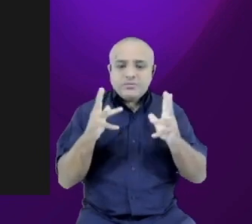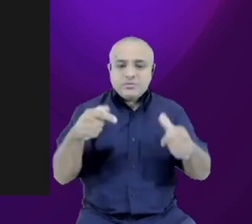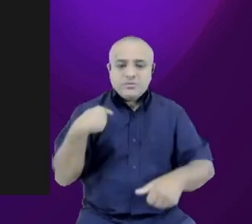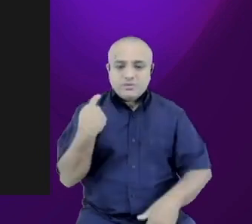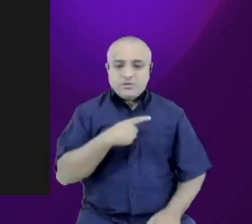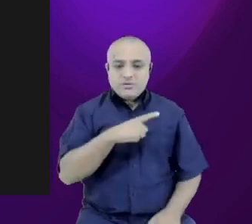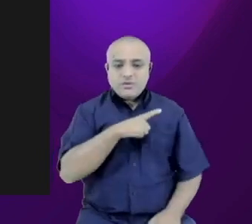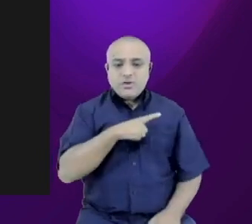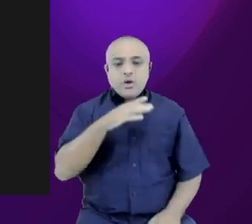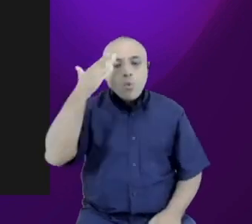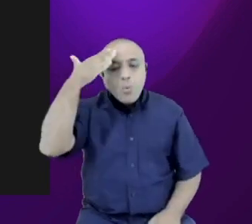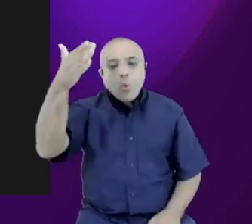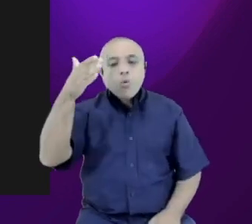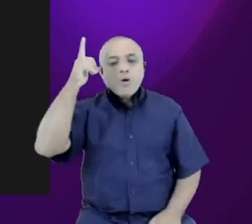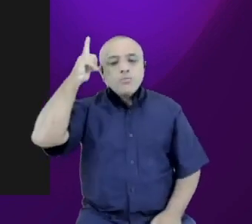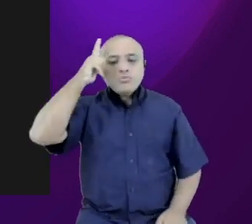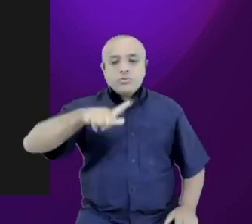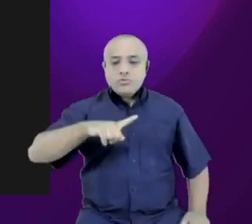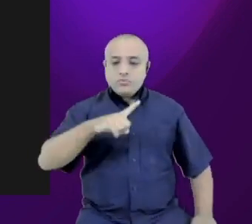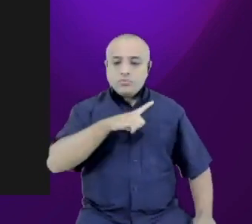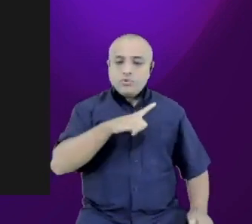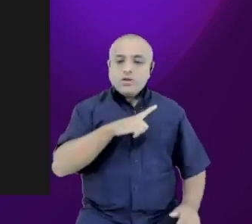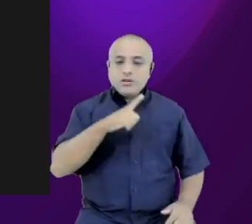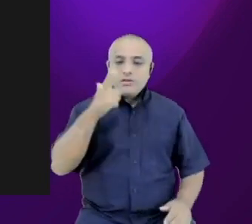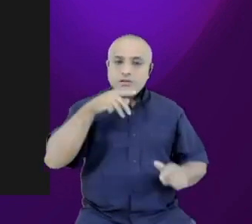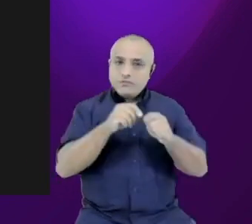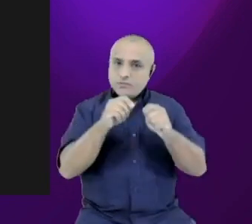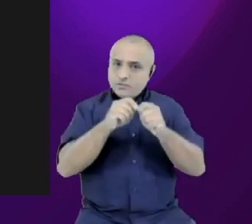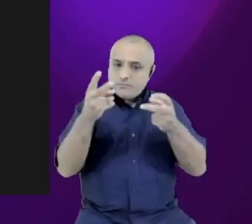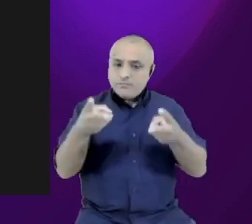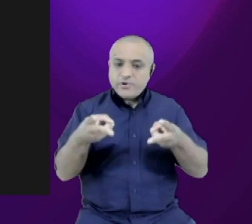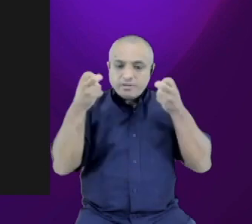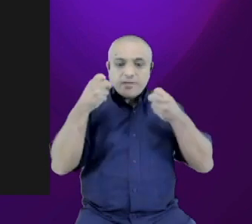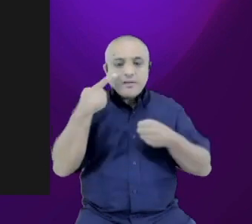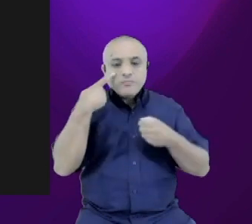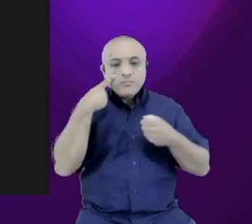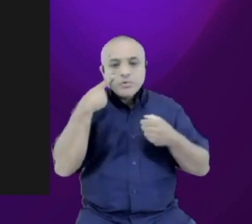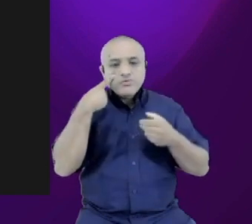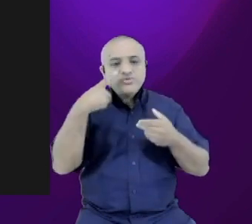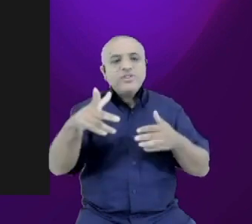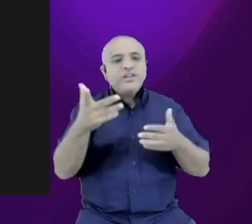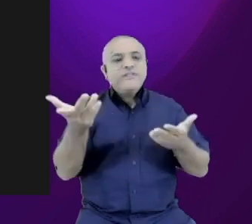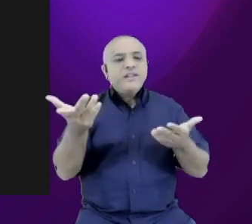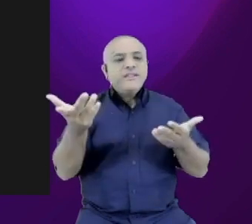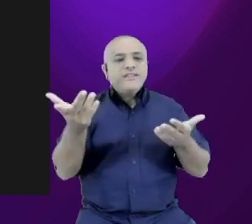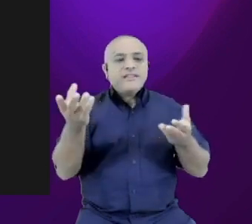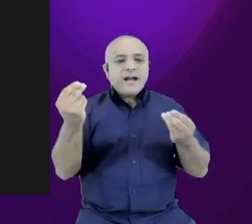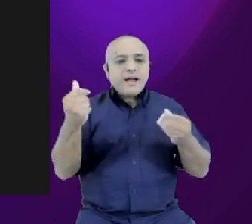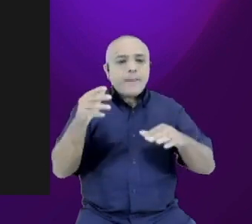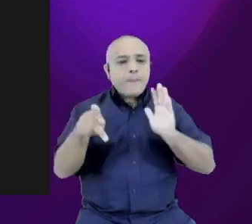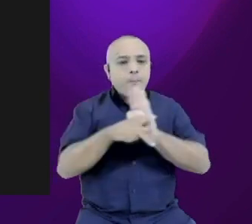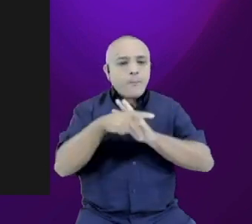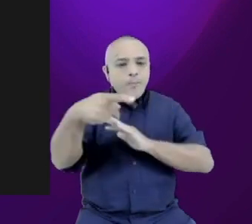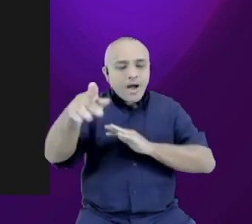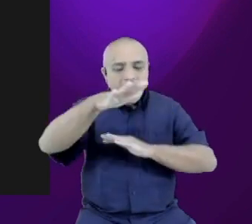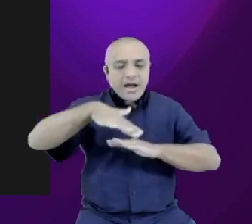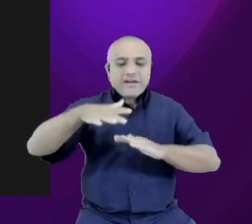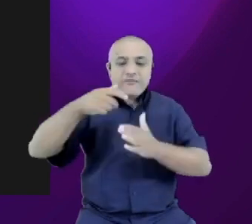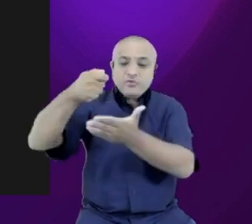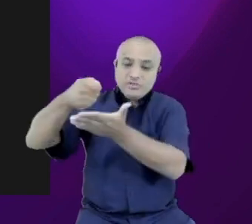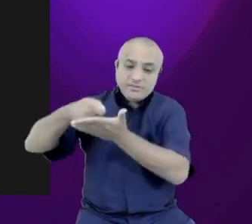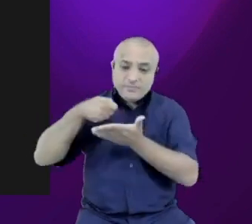são aí os ganhos, doutora Renata, que a senhora vê do ponto de vista, né, para as fontes